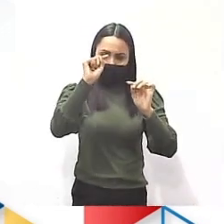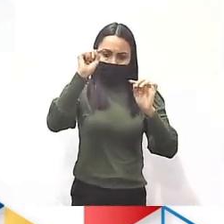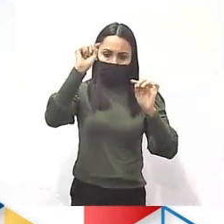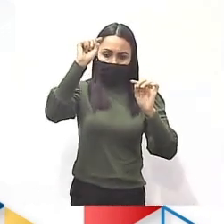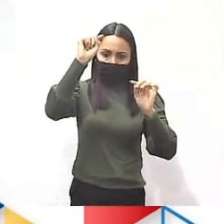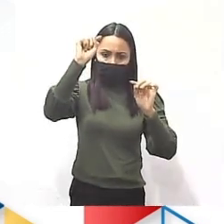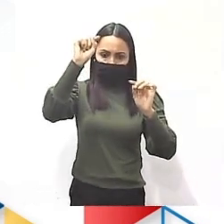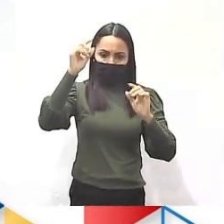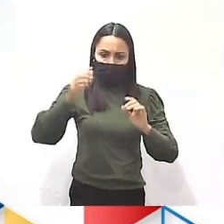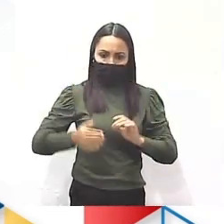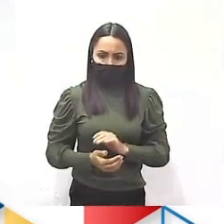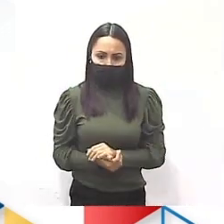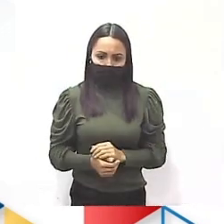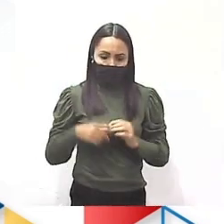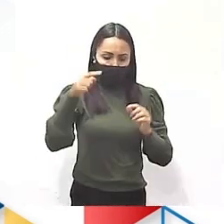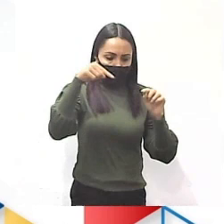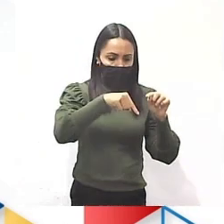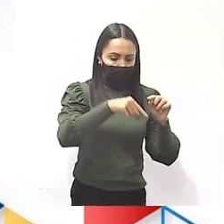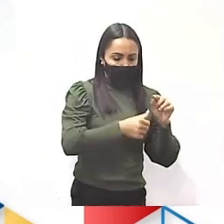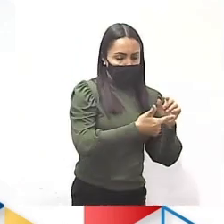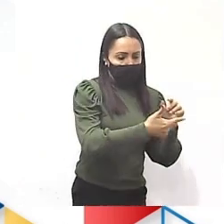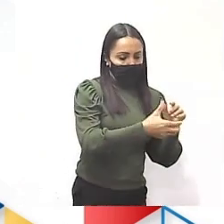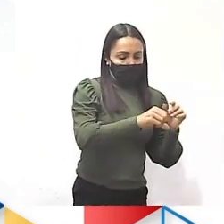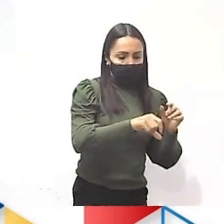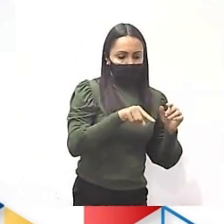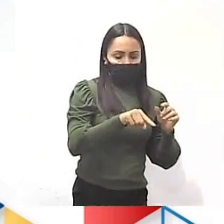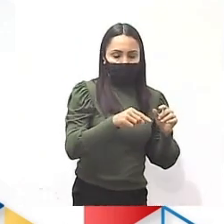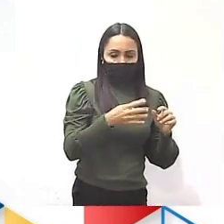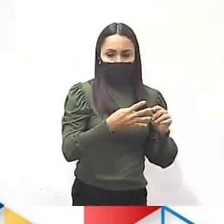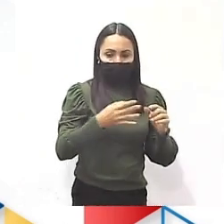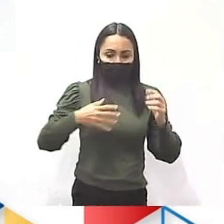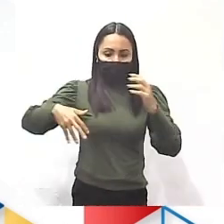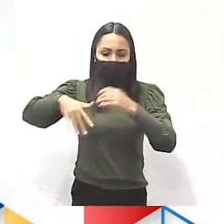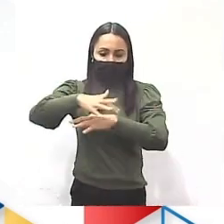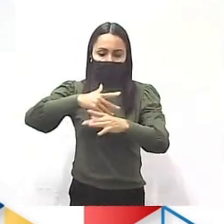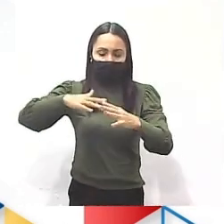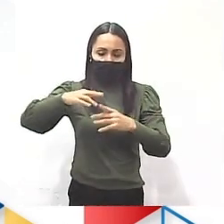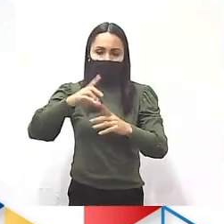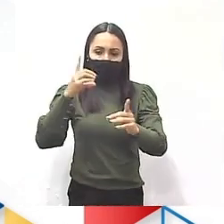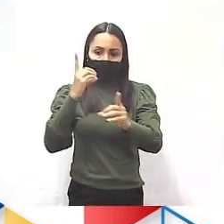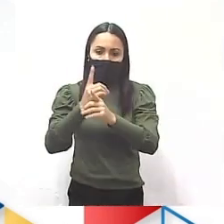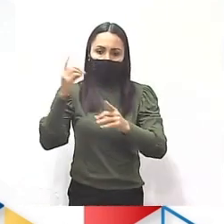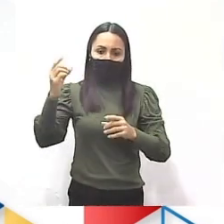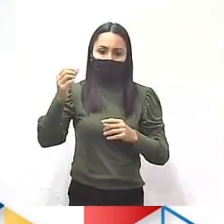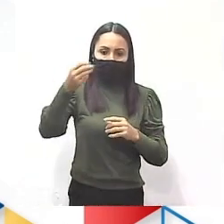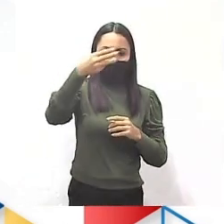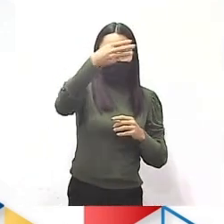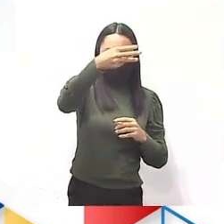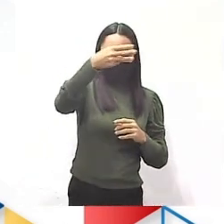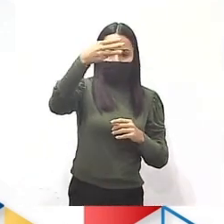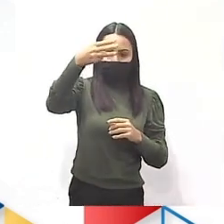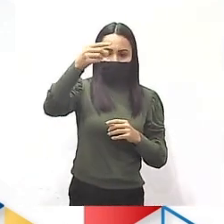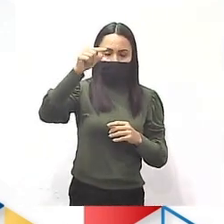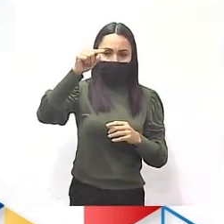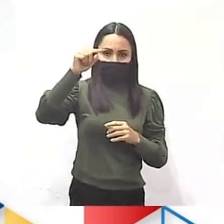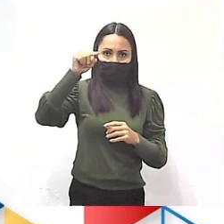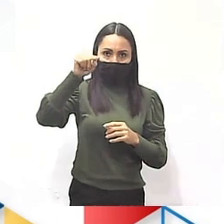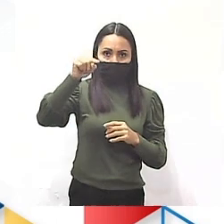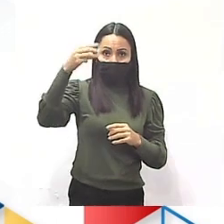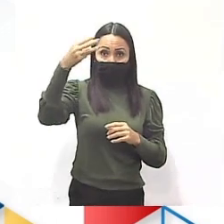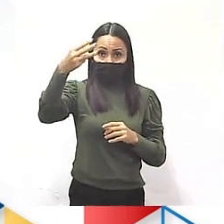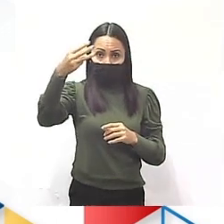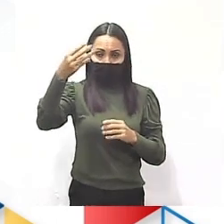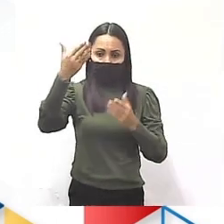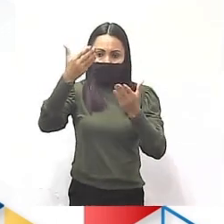tem 29,4, lá na cidade você vai encontrar 33,3 graus